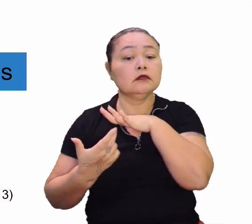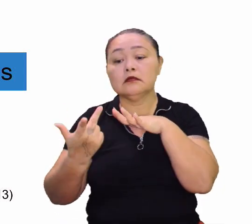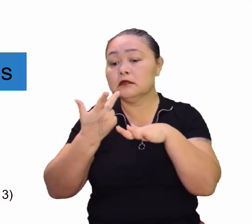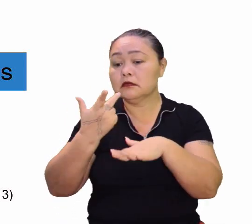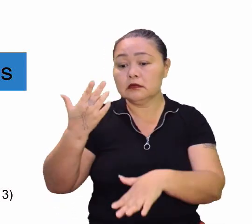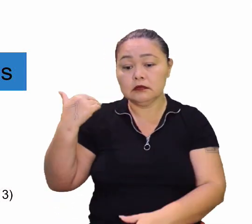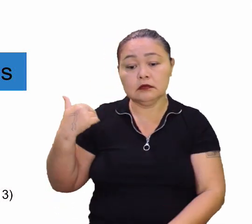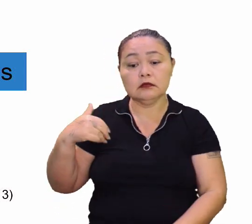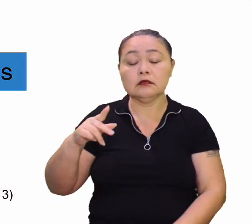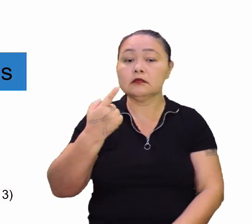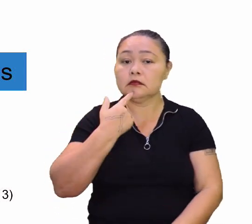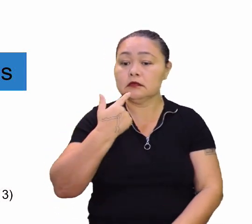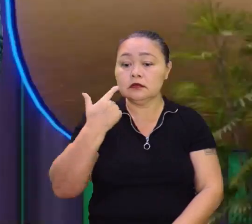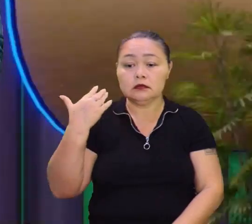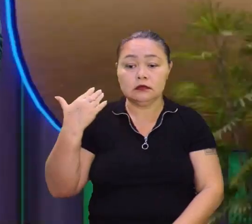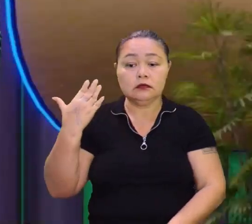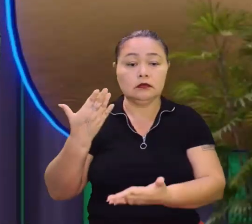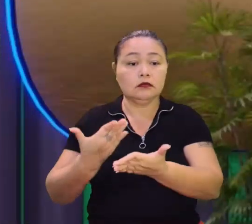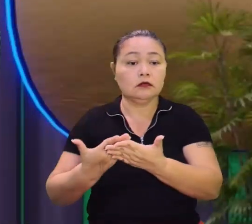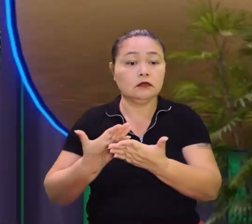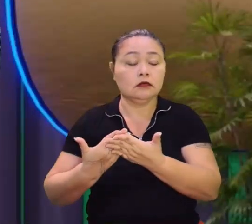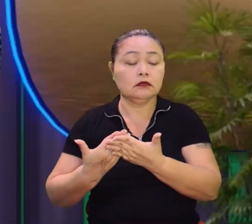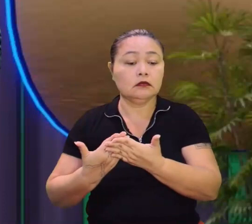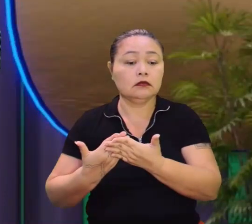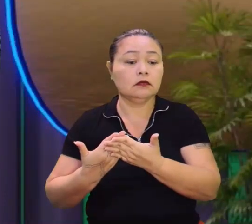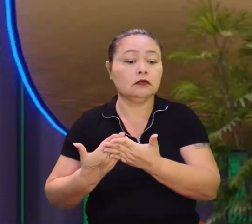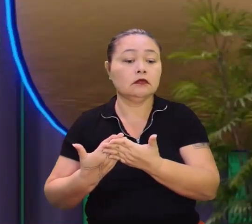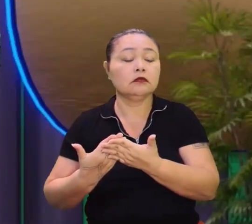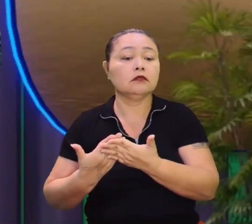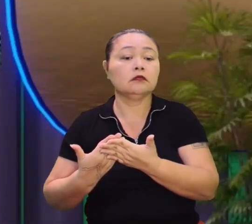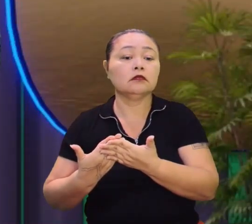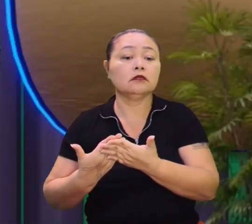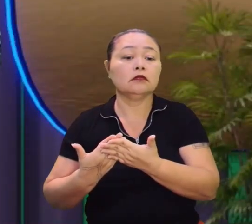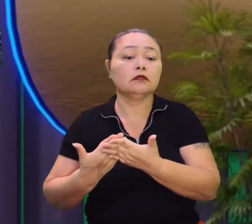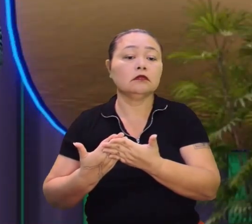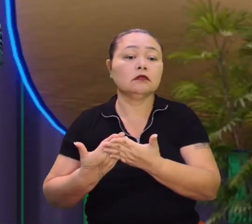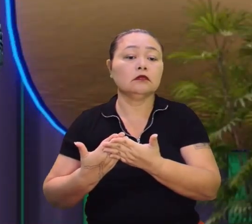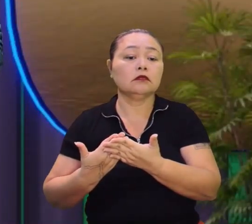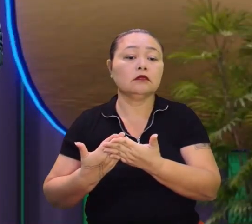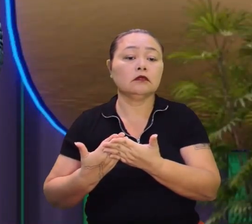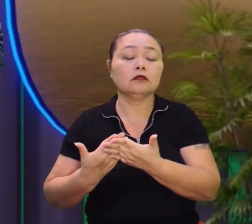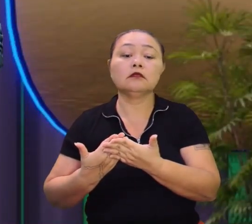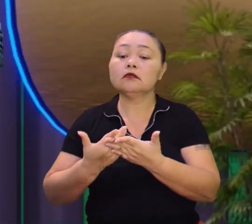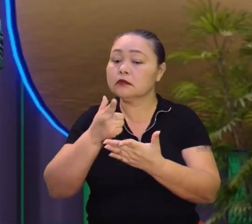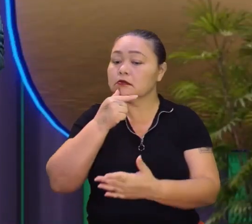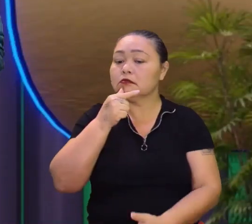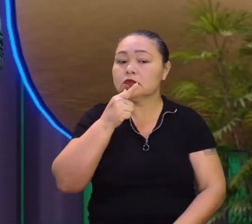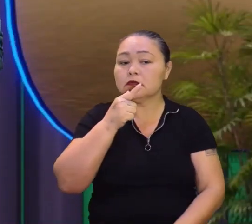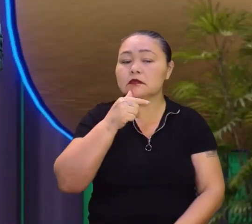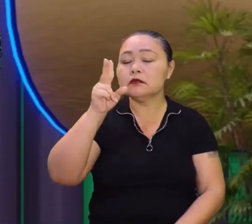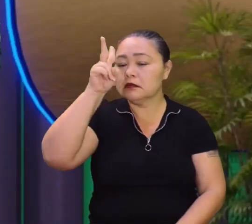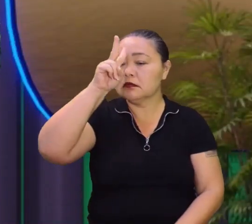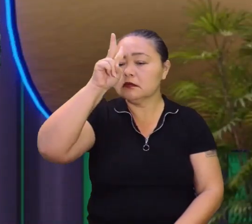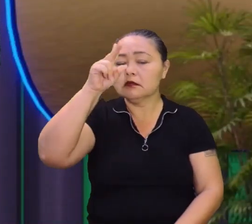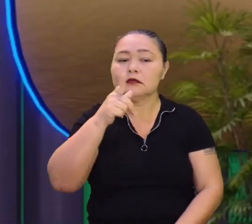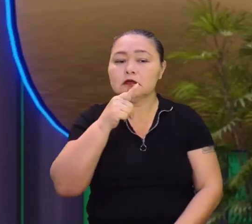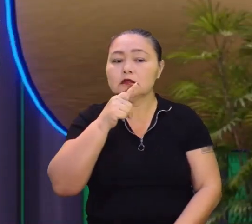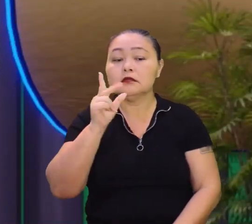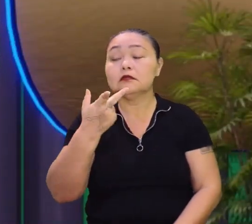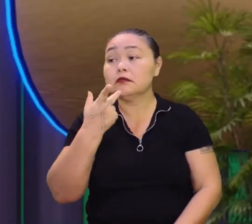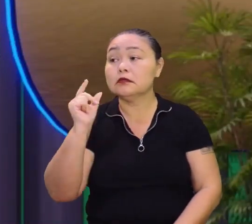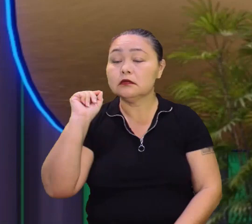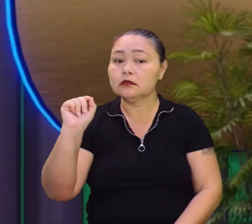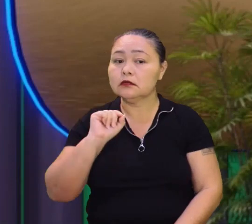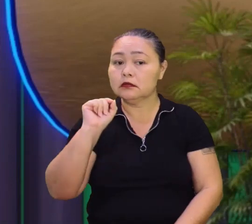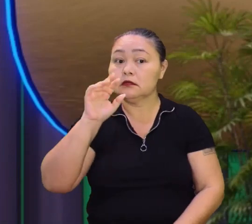pouco nós falamos para vocês em aulas anteriores sobre essa questão da água, né? Lembra da água que nós falamos o